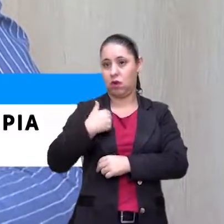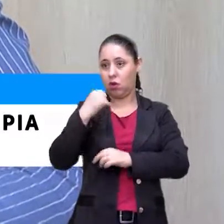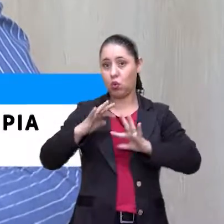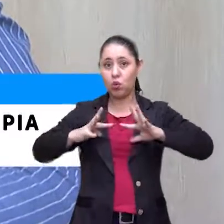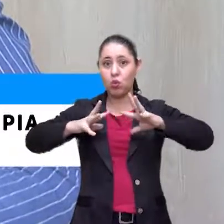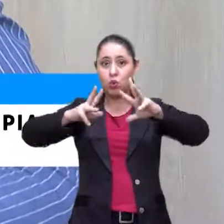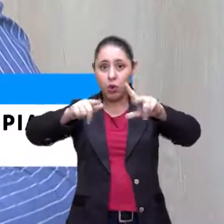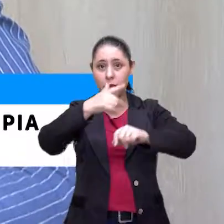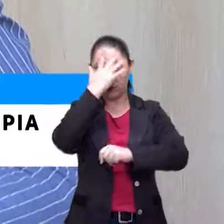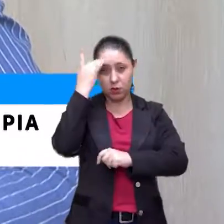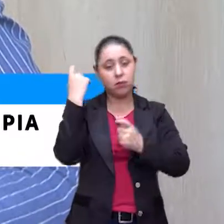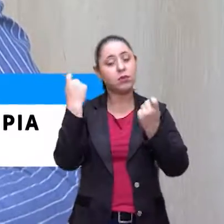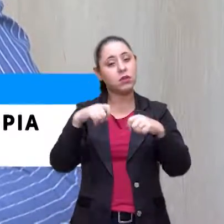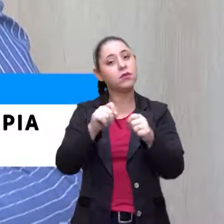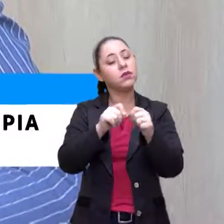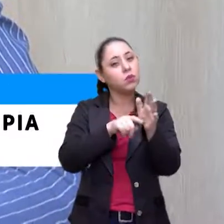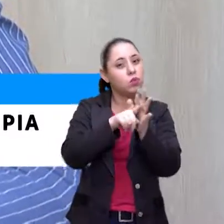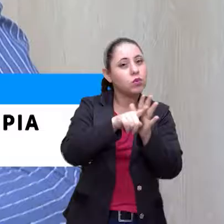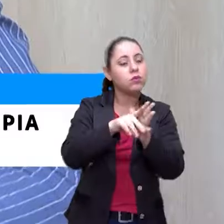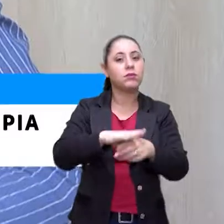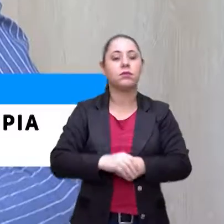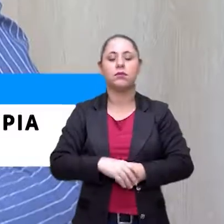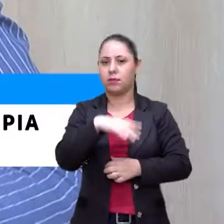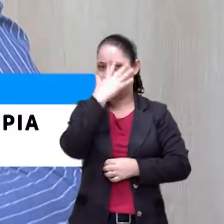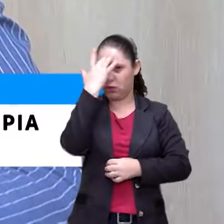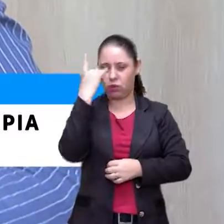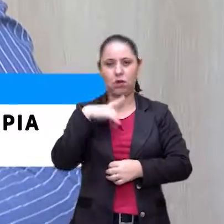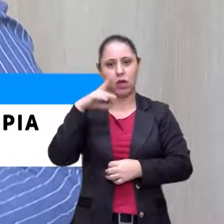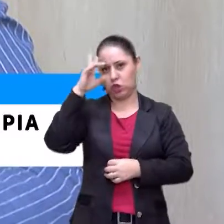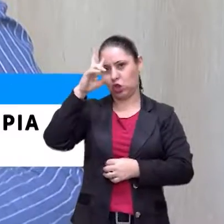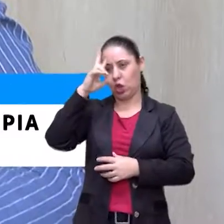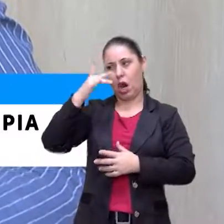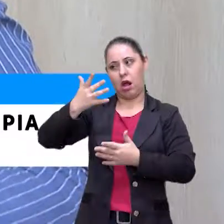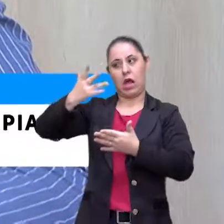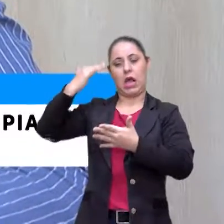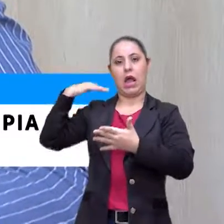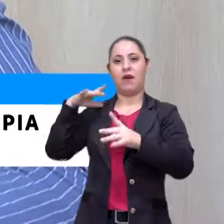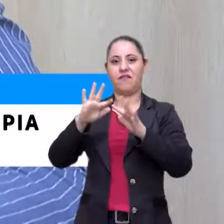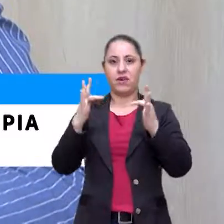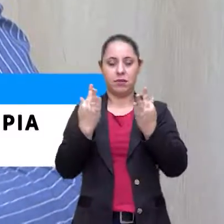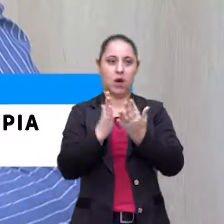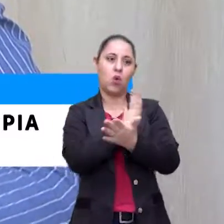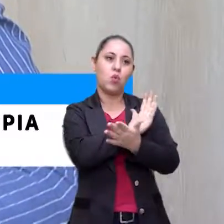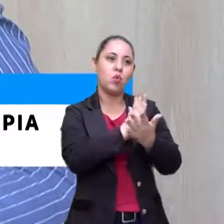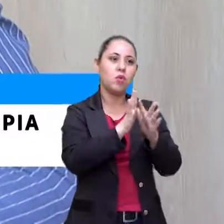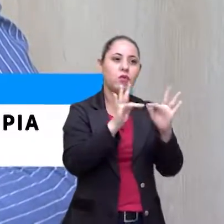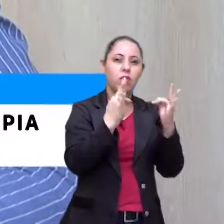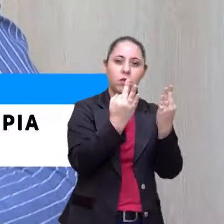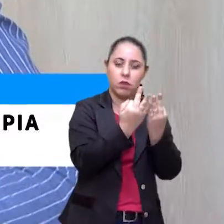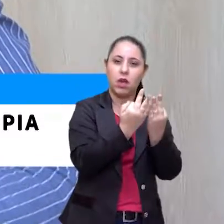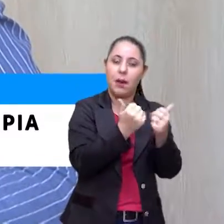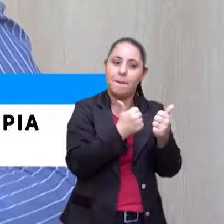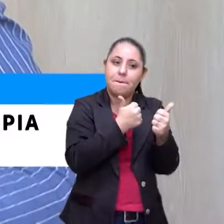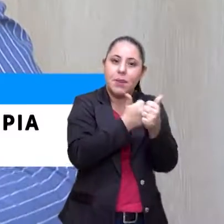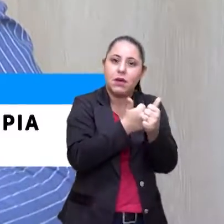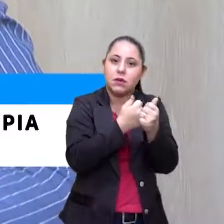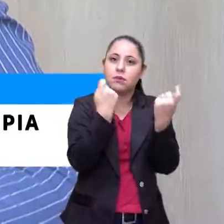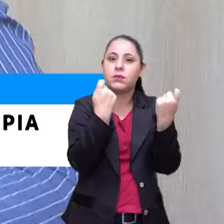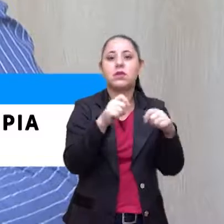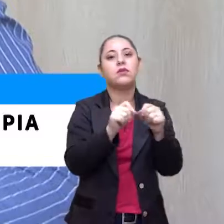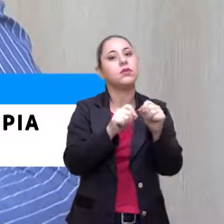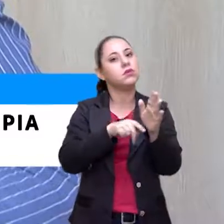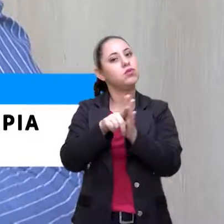50 anos, todas as pessoas devem fazer esse exame de rotina. E pessoas que têm histórico na família, algum parente